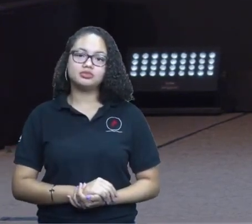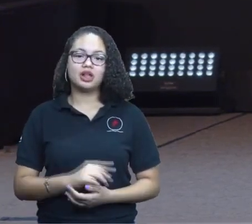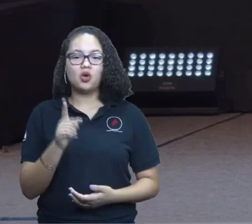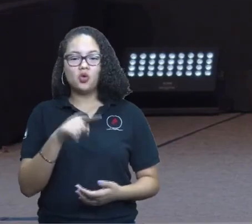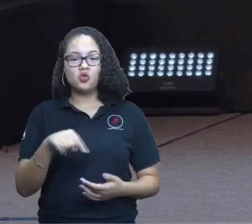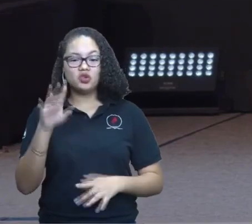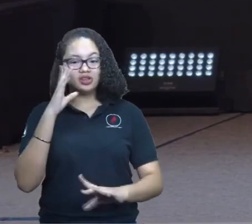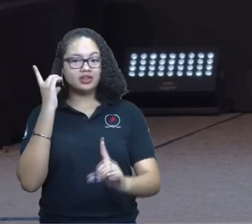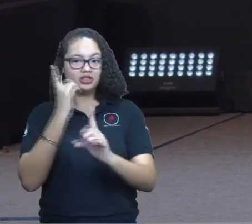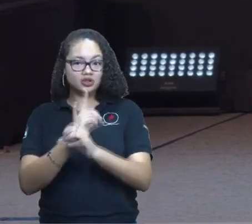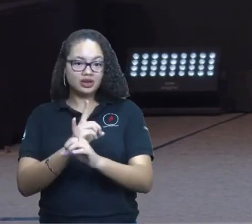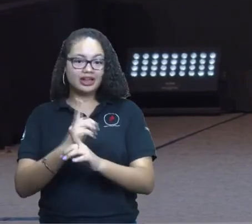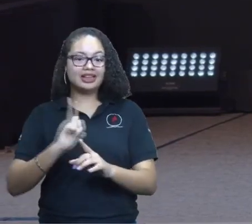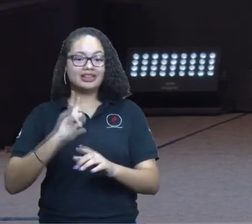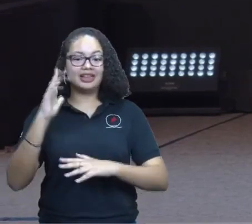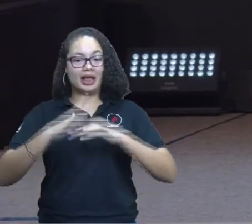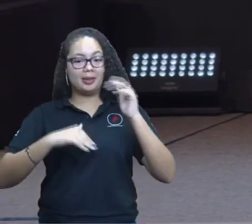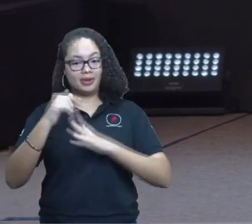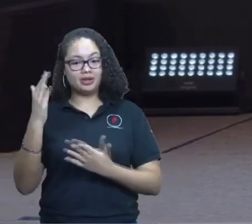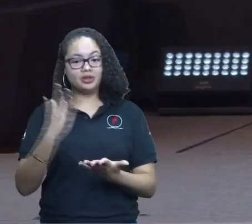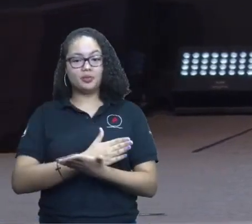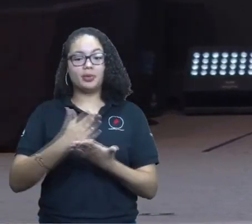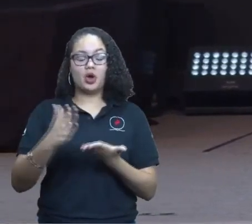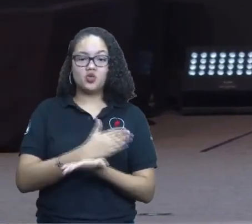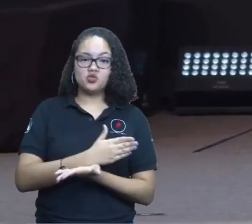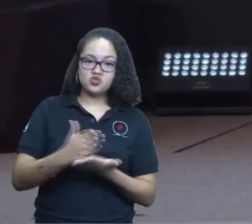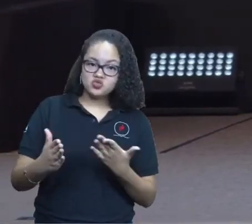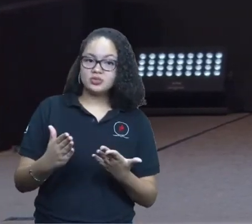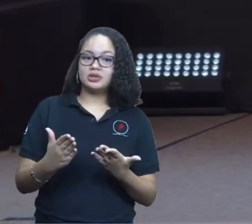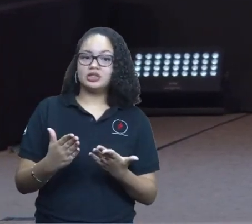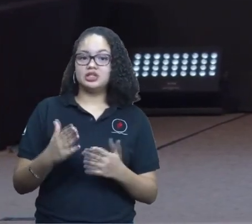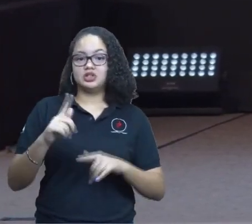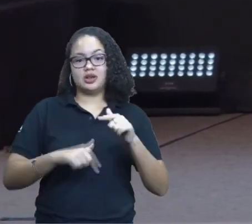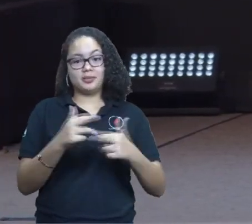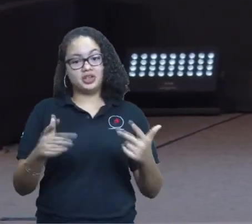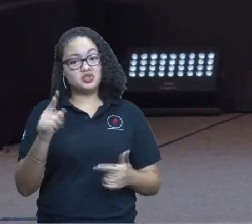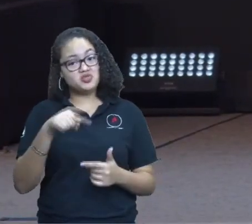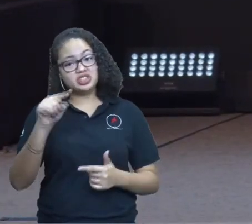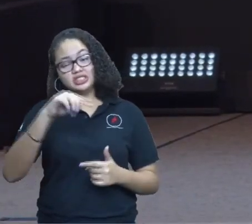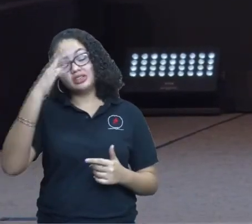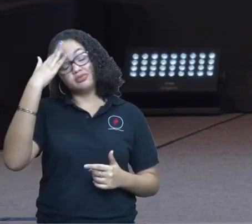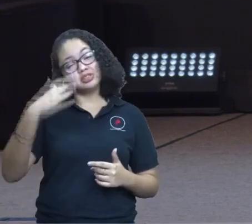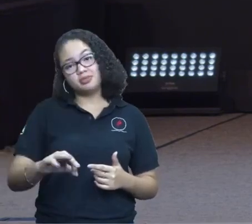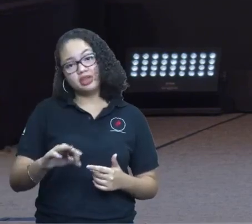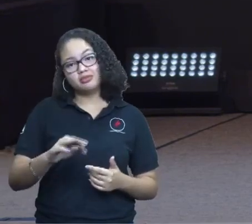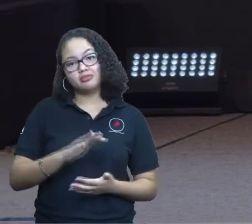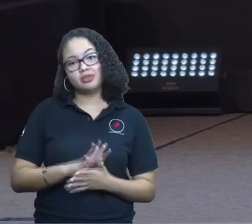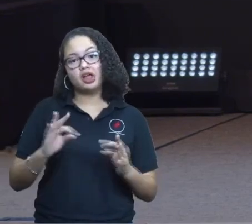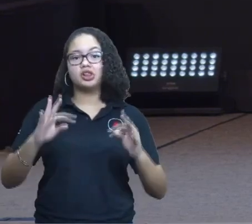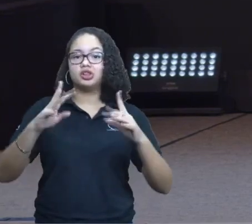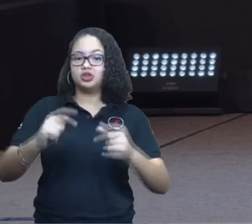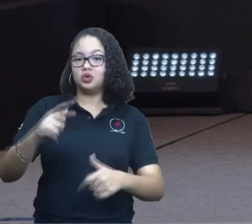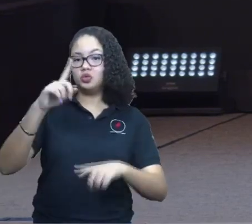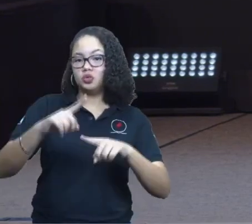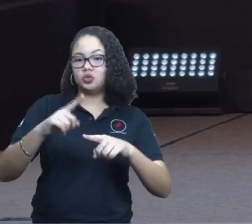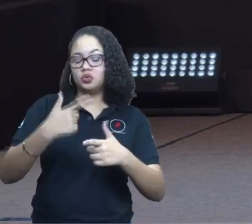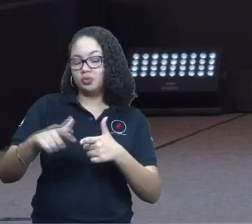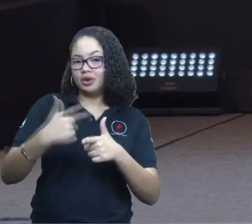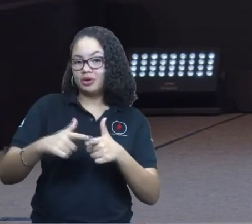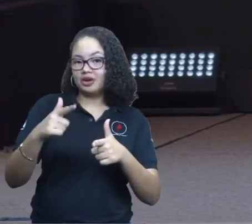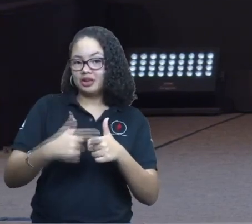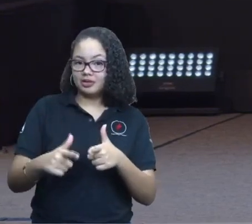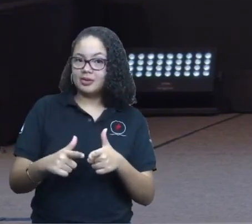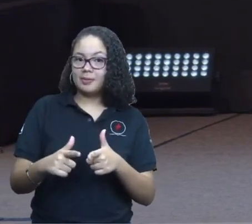e você vai descobrir que tinha habilidade com algumas ferramentas que nem você sabia todo o problema é